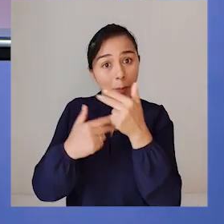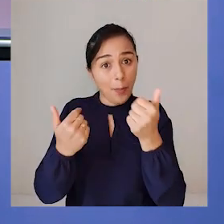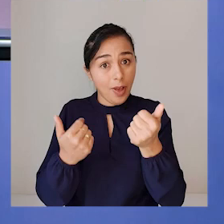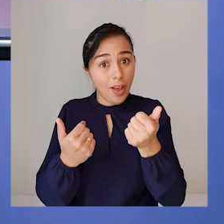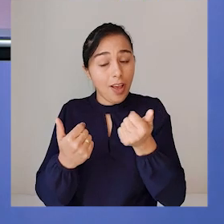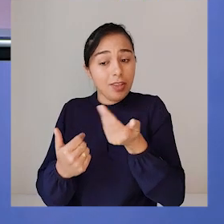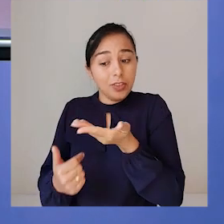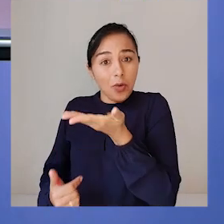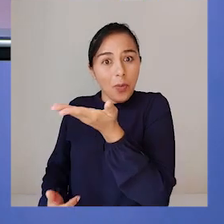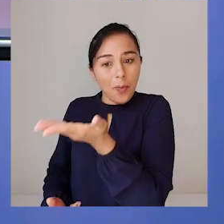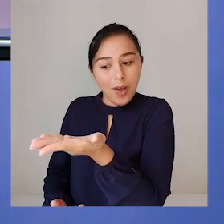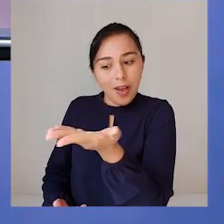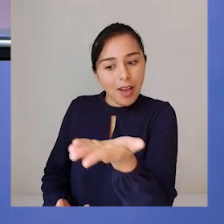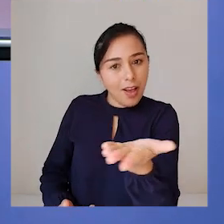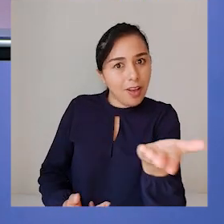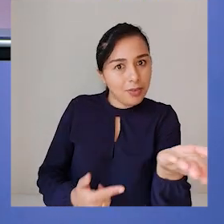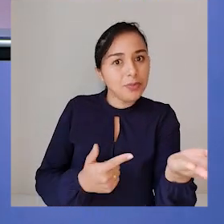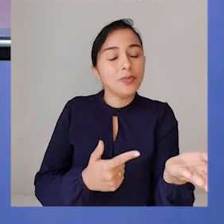total